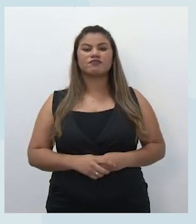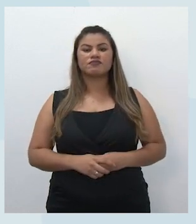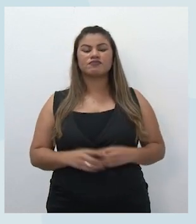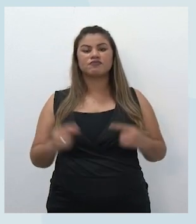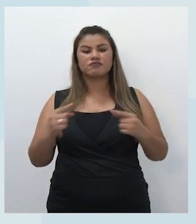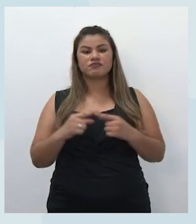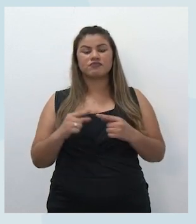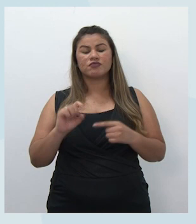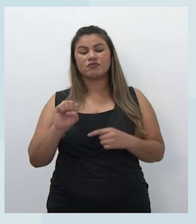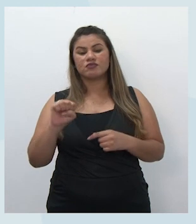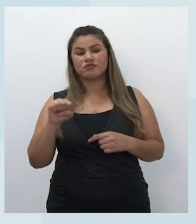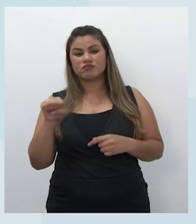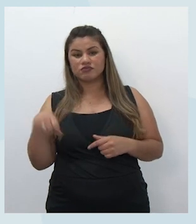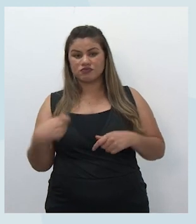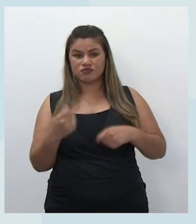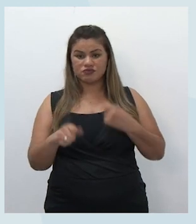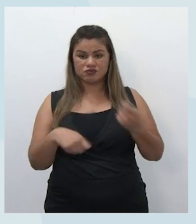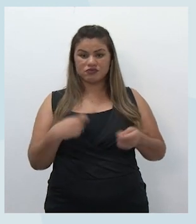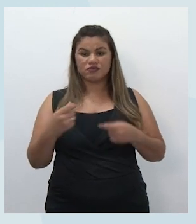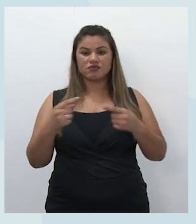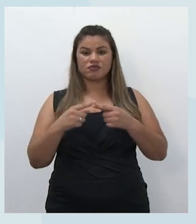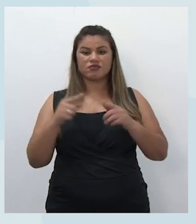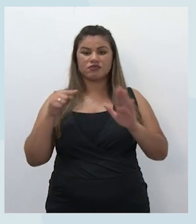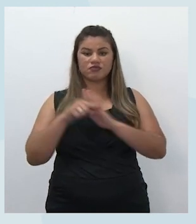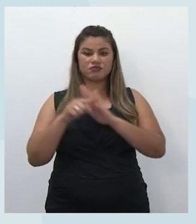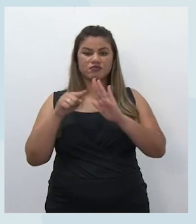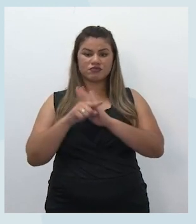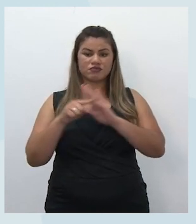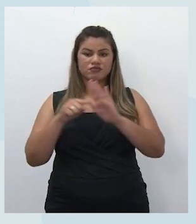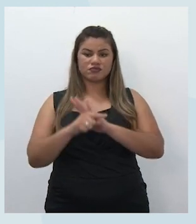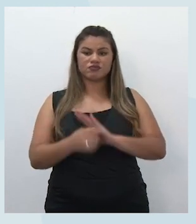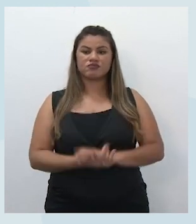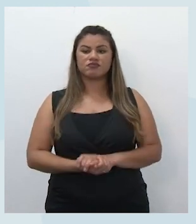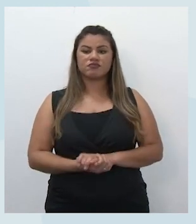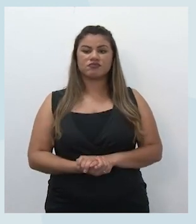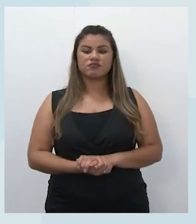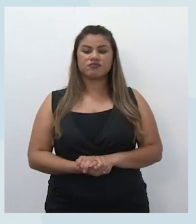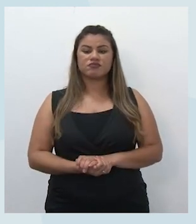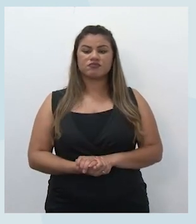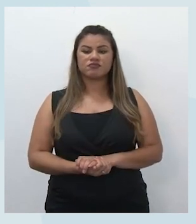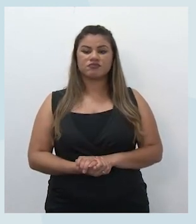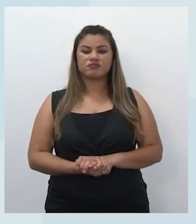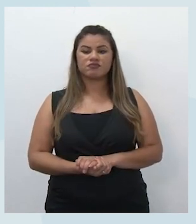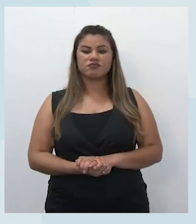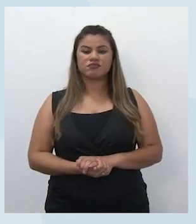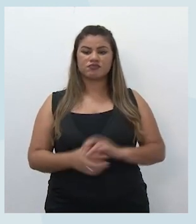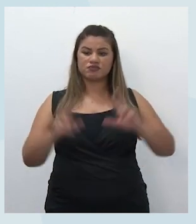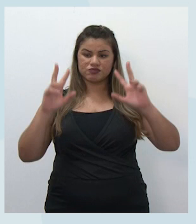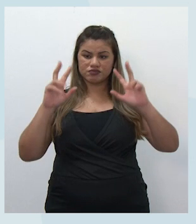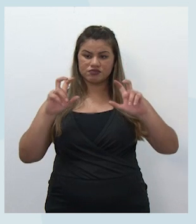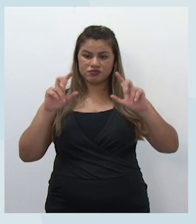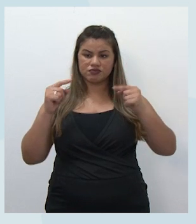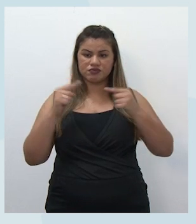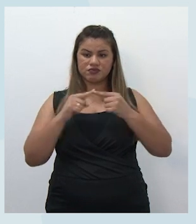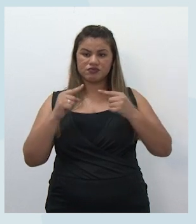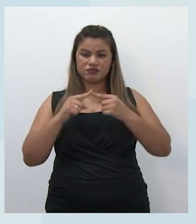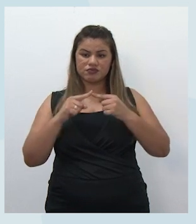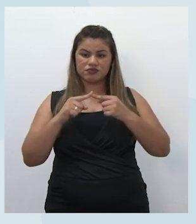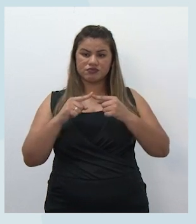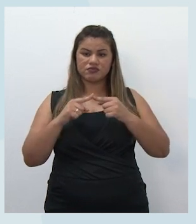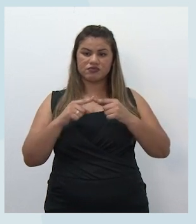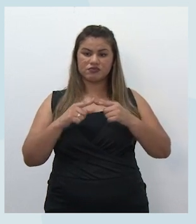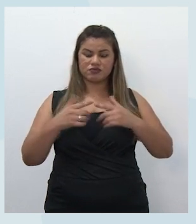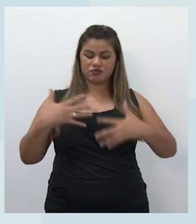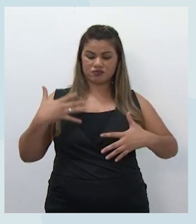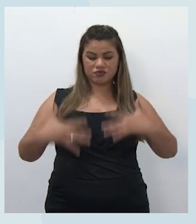que vão responder essas questões que aparecem no nosso material. Então, o tema proposto para o material é o corpo